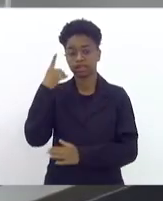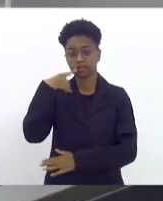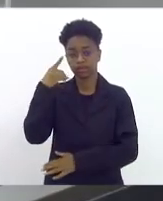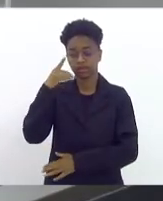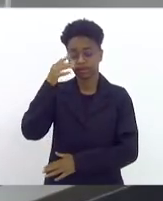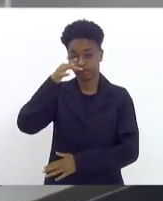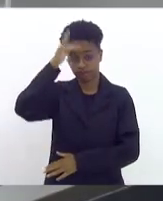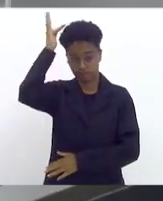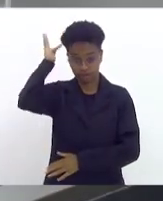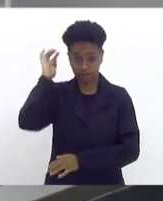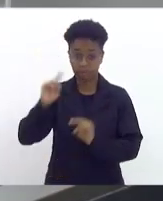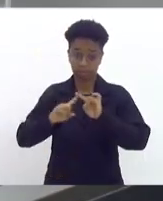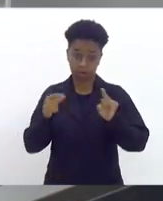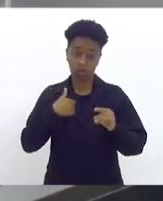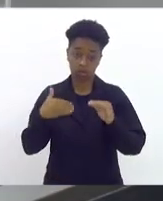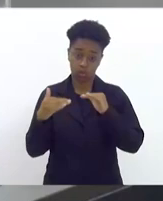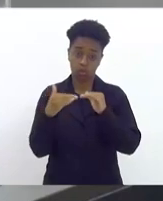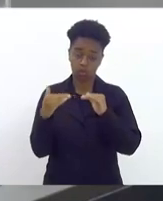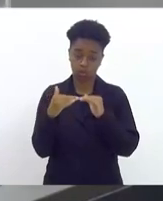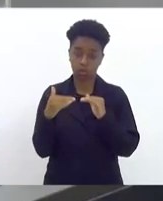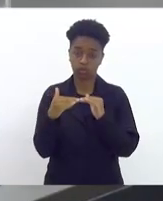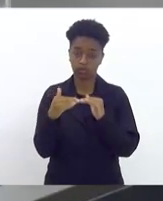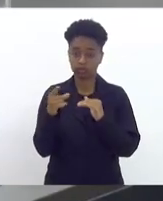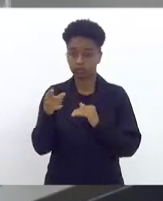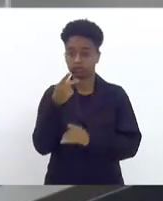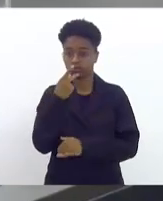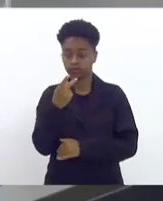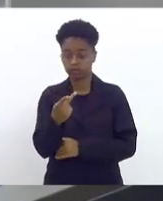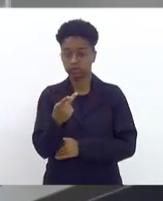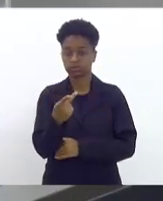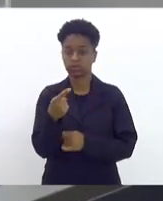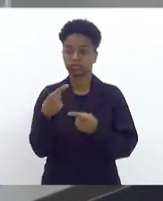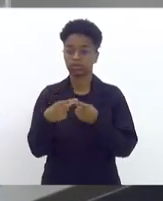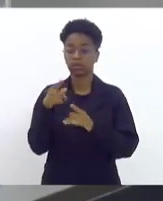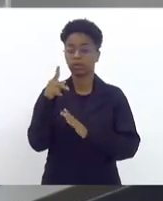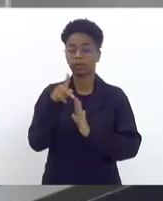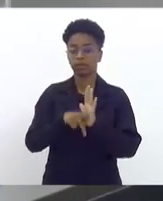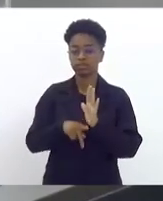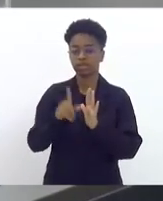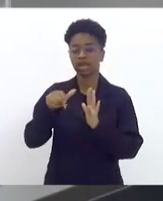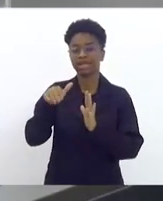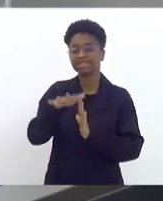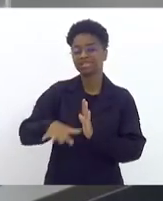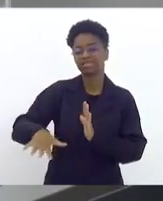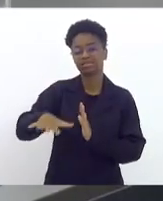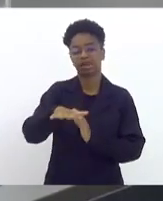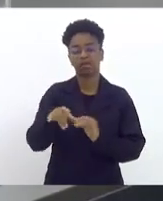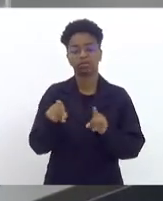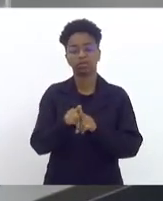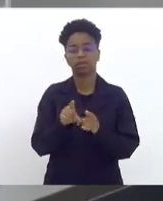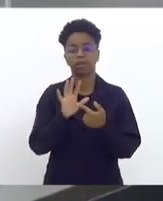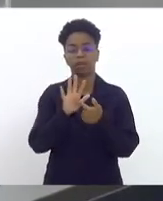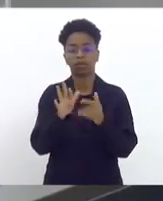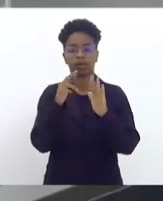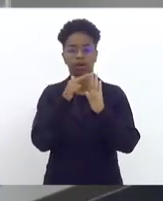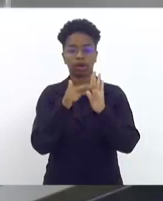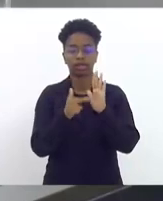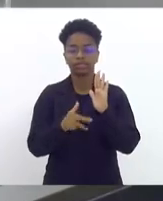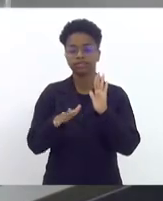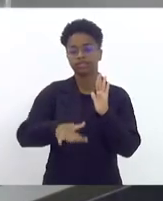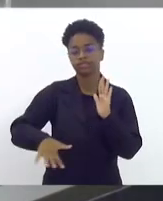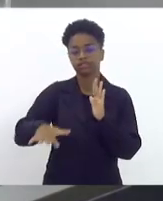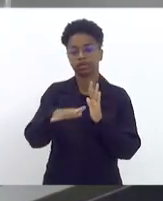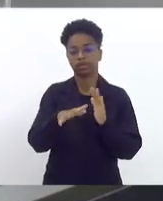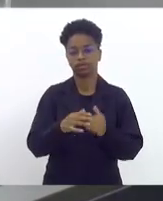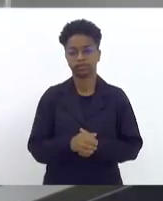de Pacheco Mas concordo com que vossa excelência traz aqui que projeto vossa excelência é mais amplo e traz um regramento mais amplo